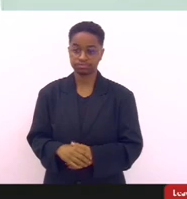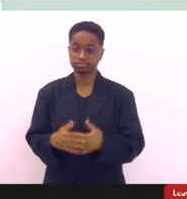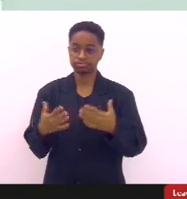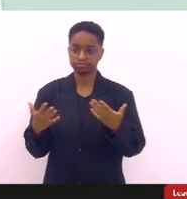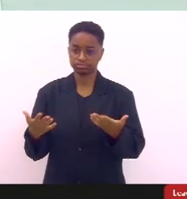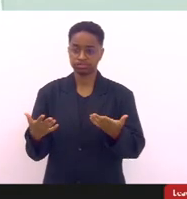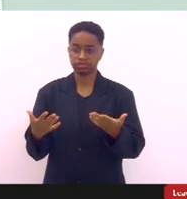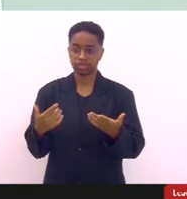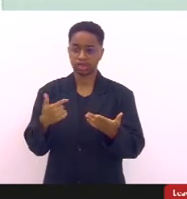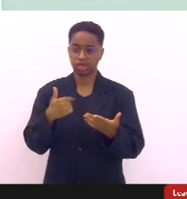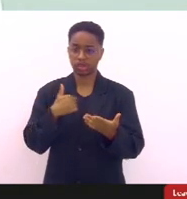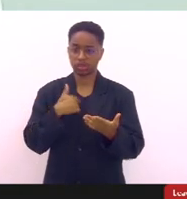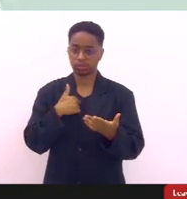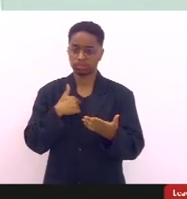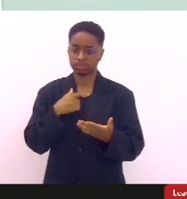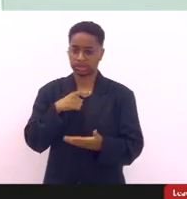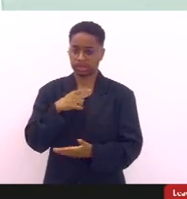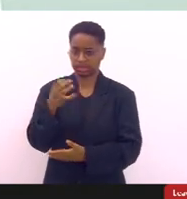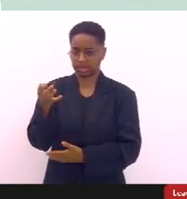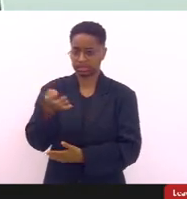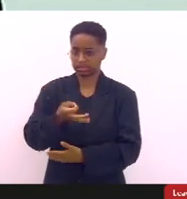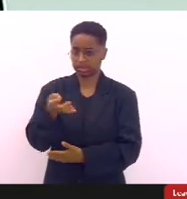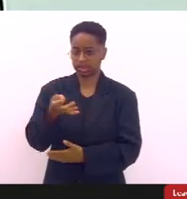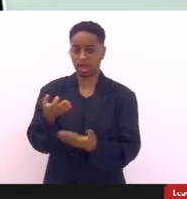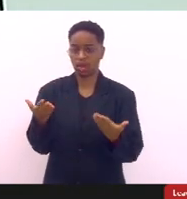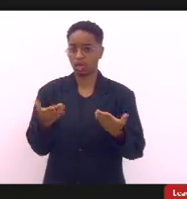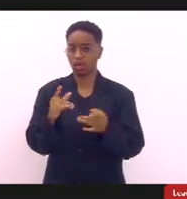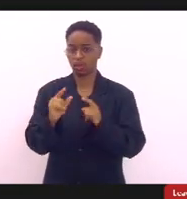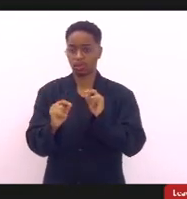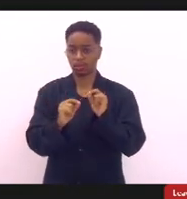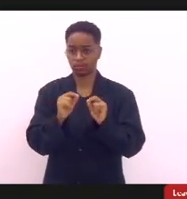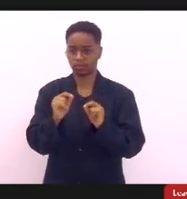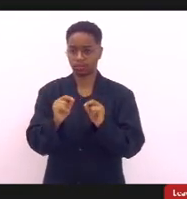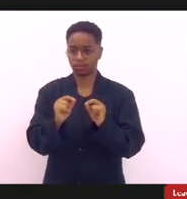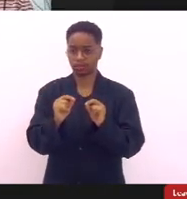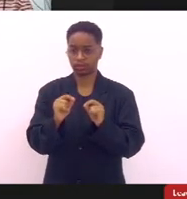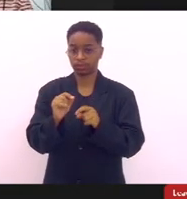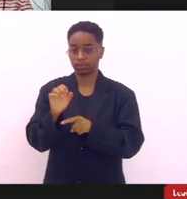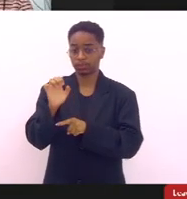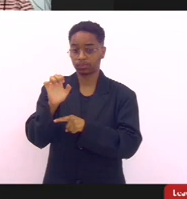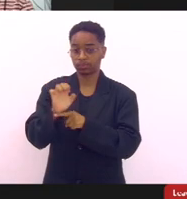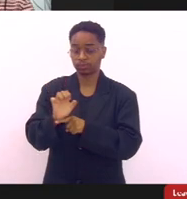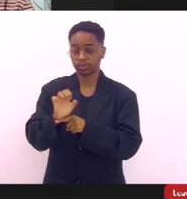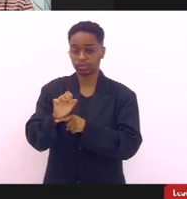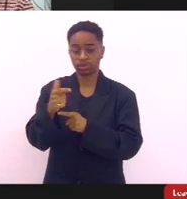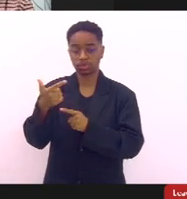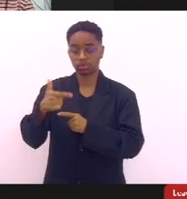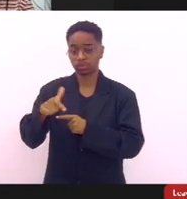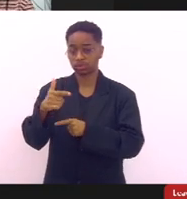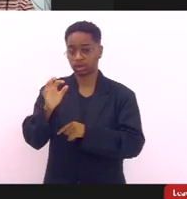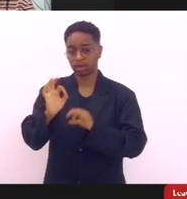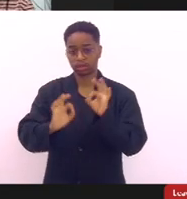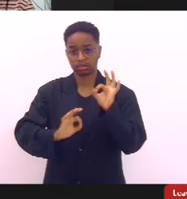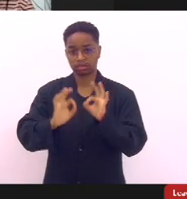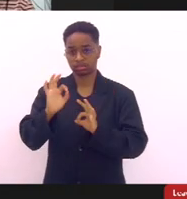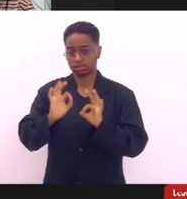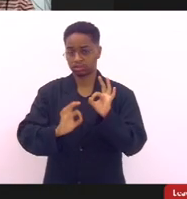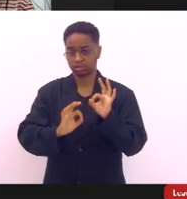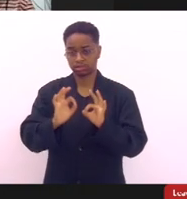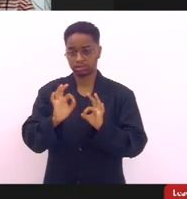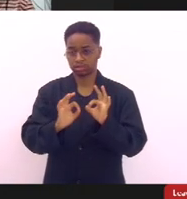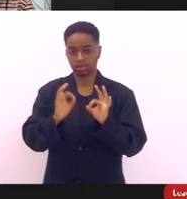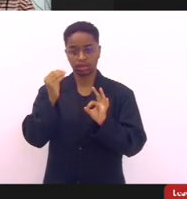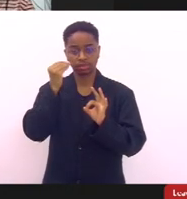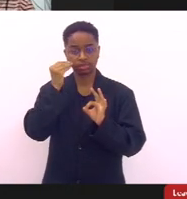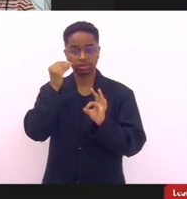absolutamente convicto de que o Estado não tem um planejamento para